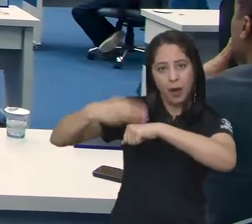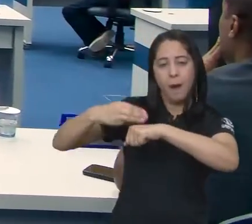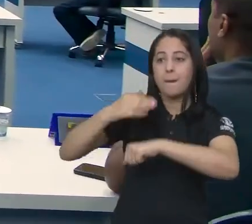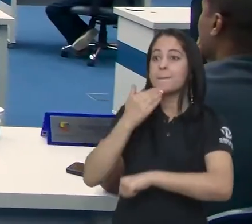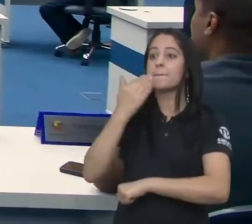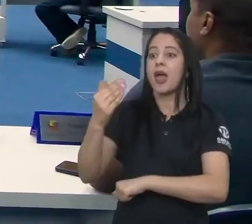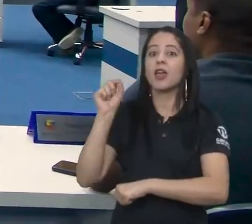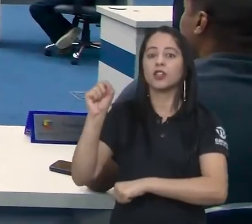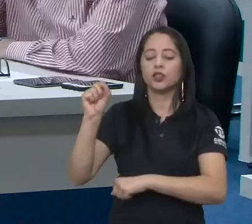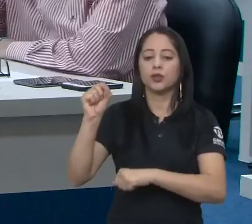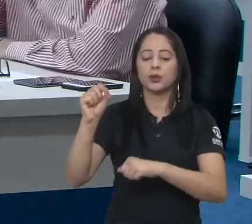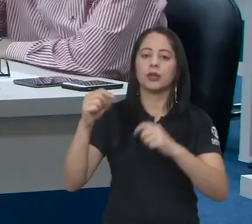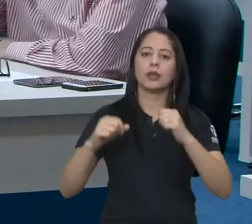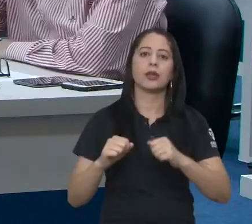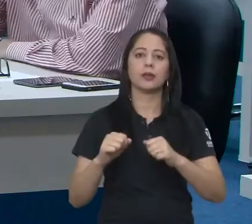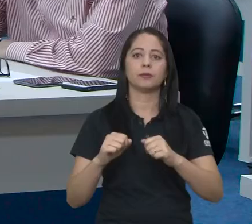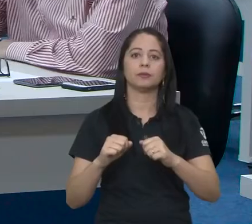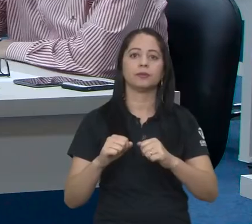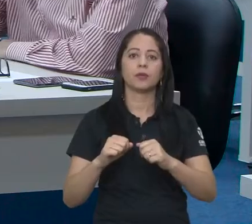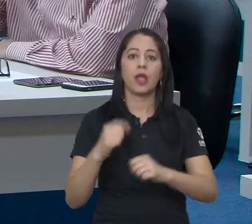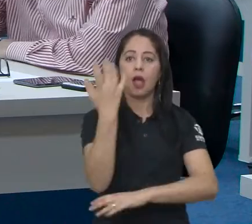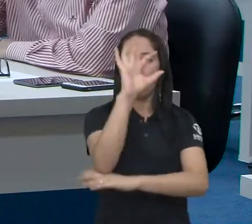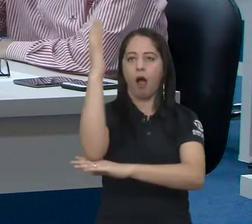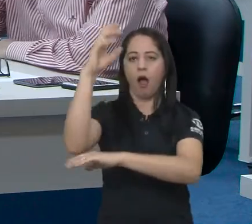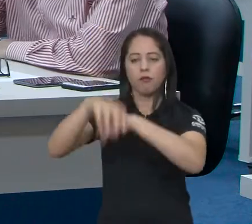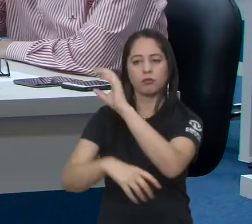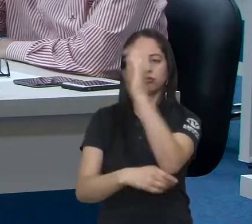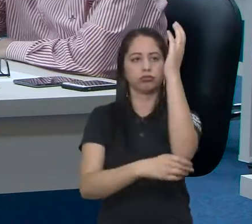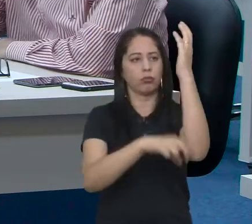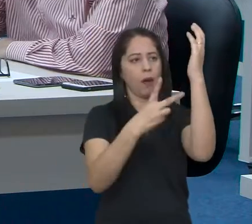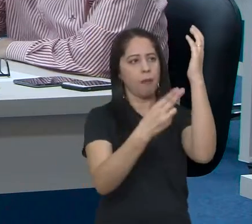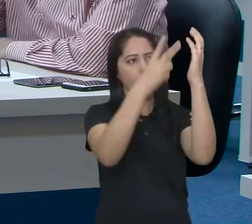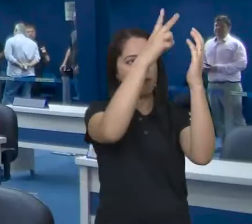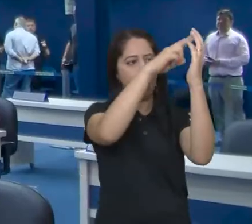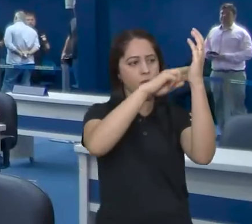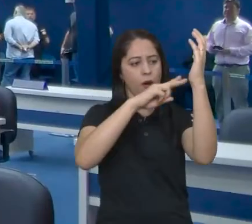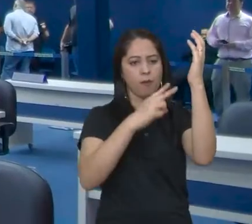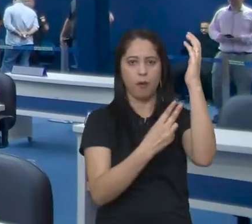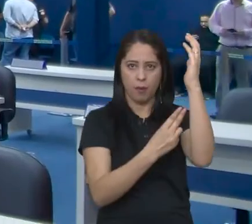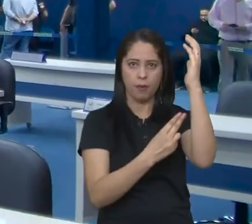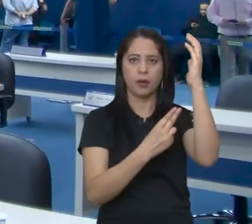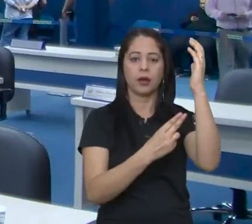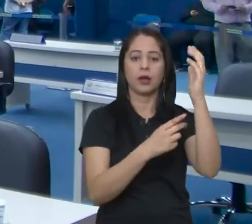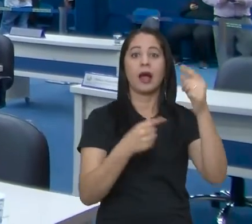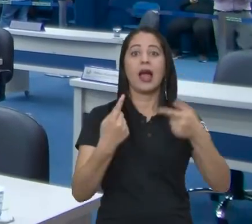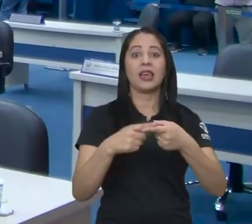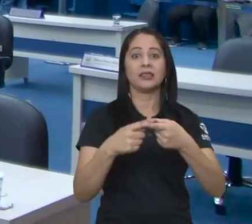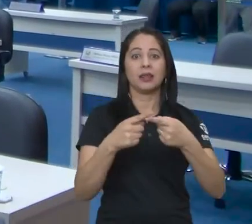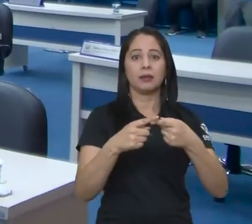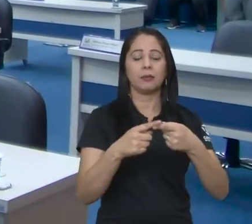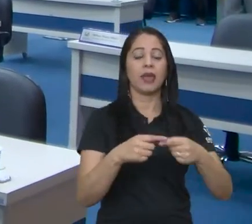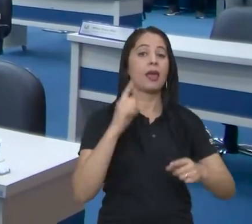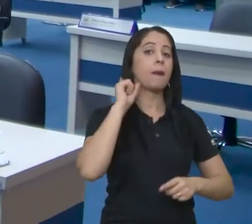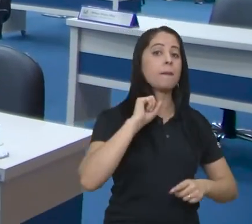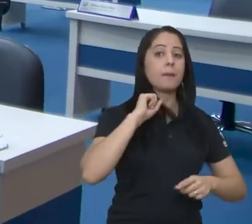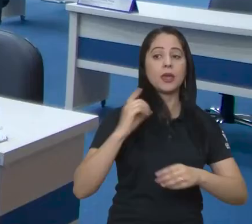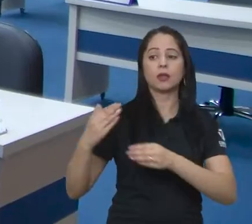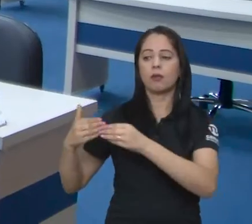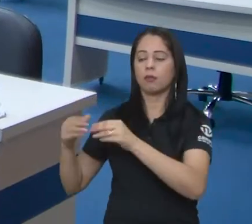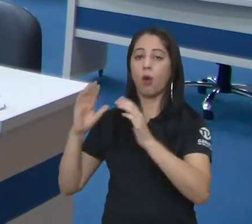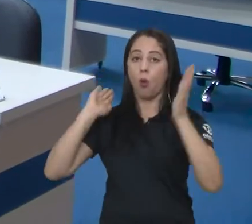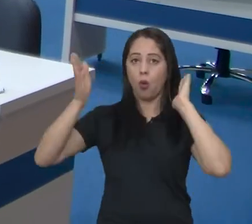do poder público acerca do escoamento da colheita de toras de eucalipto, vindas de Minas Gerais, por estradas de